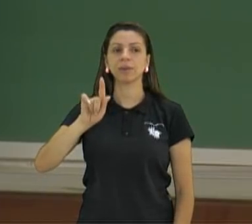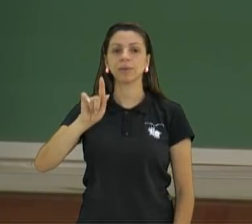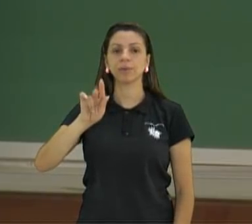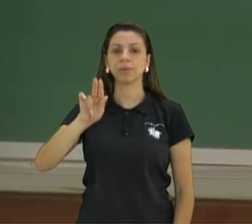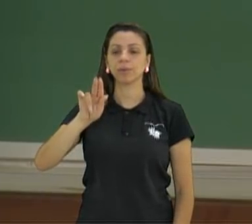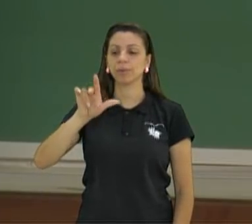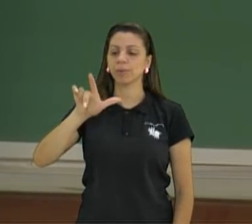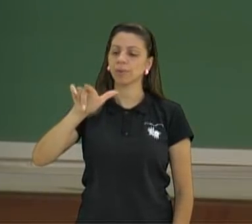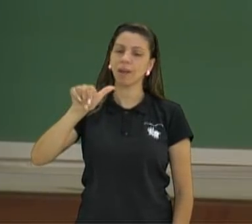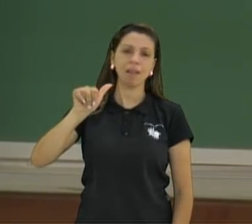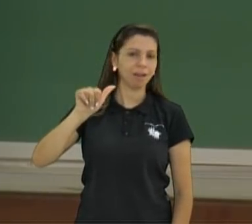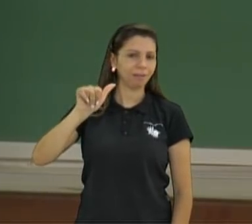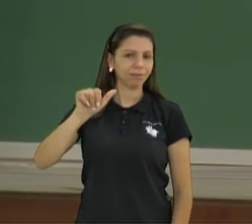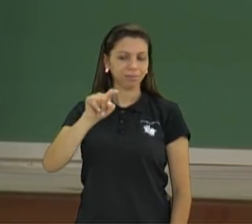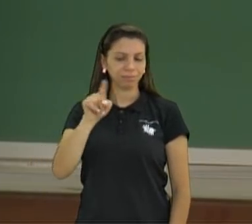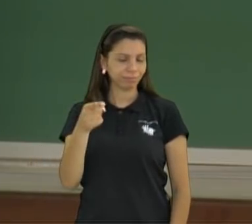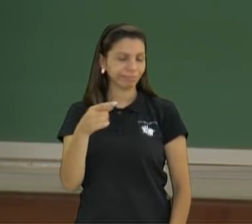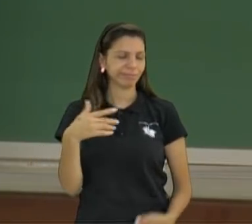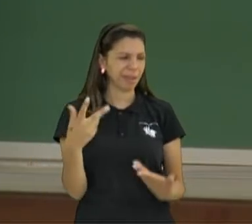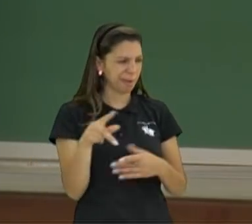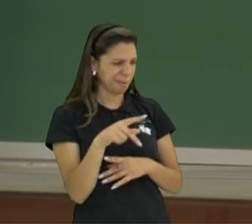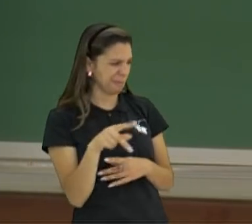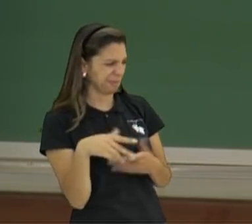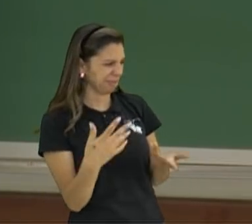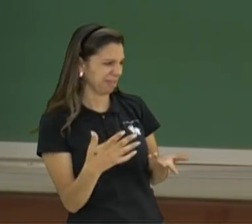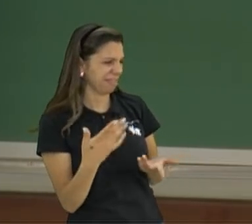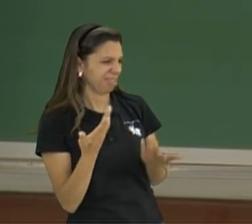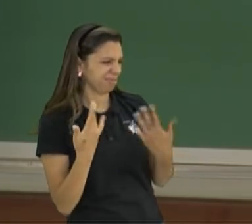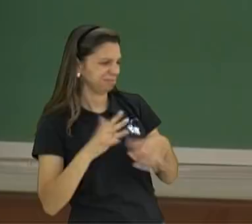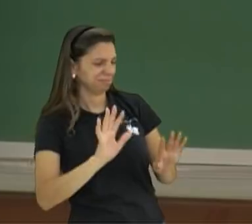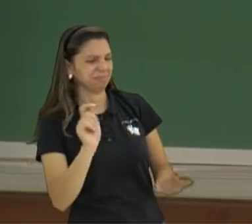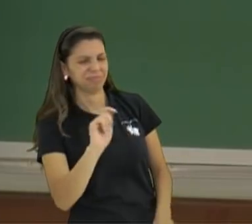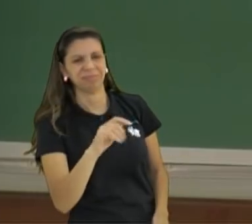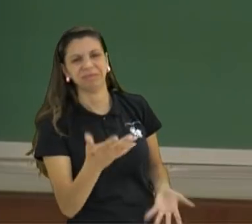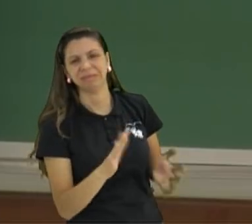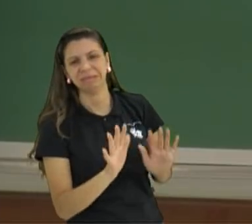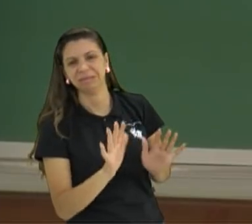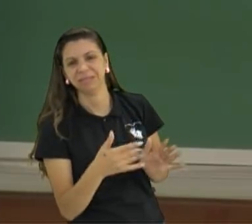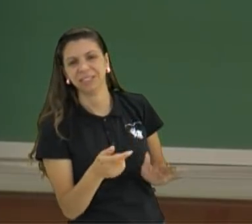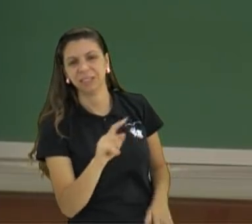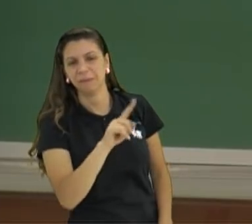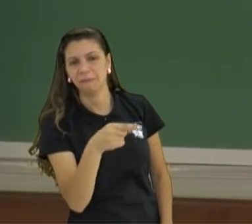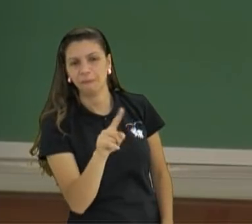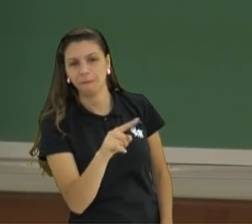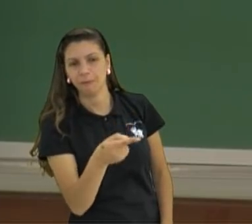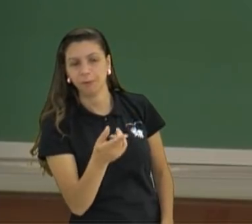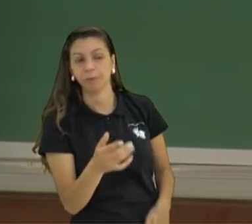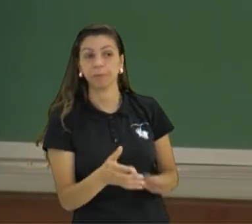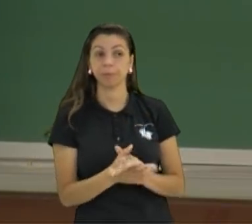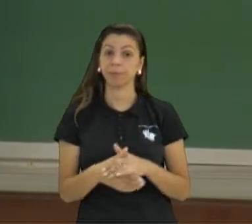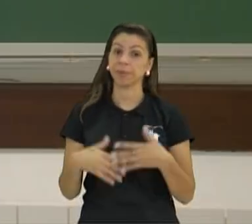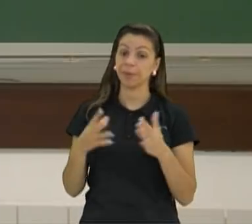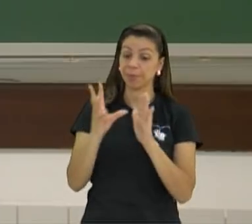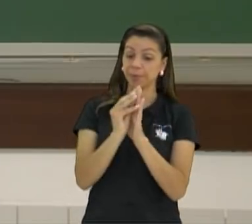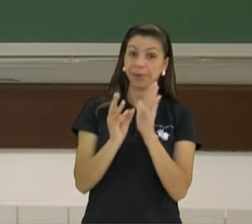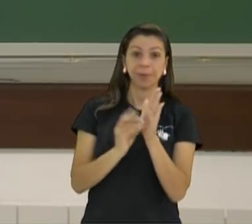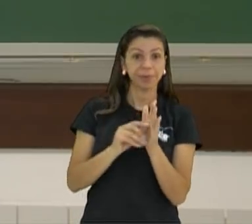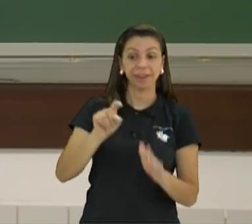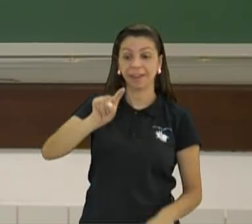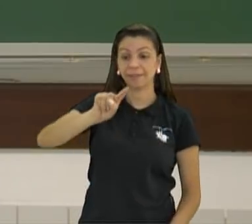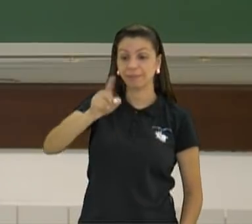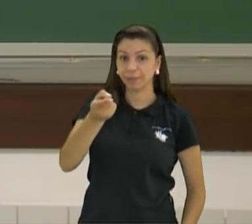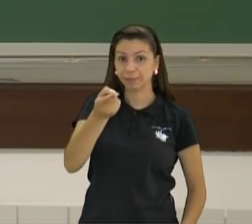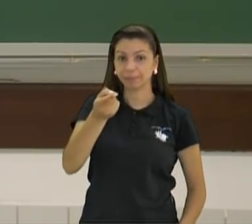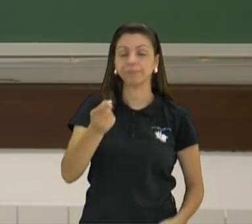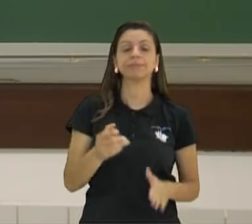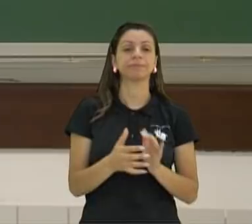vírgula. Não sei se nem se é importante, que nem precisa. O conteúdo, portanto, é vírgula. Vamos dar uma olhadinha